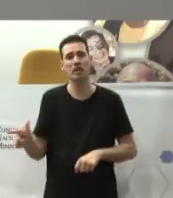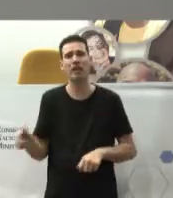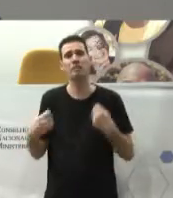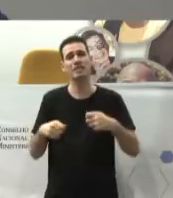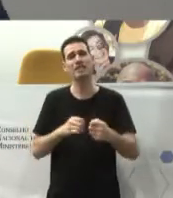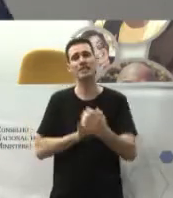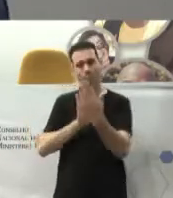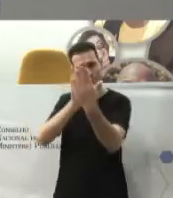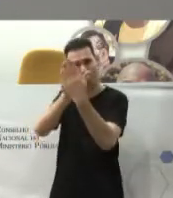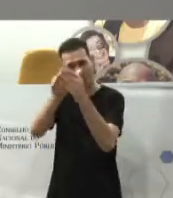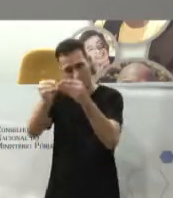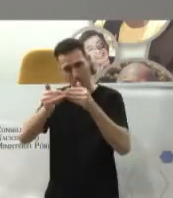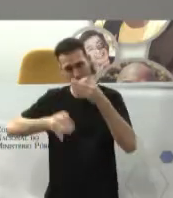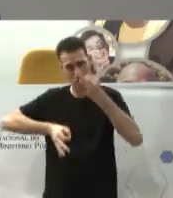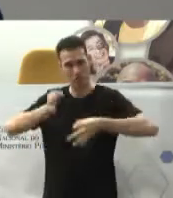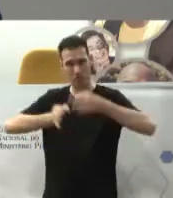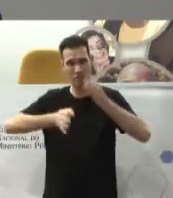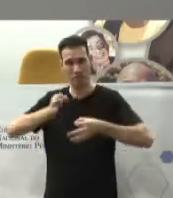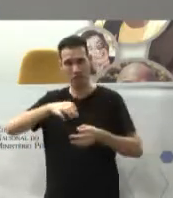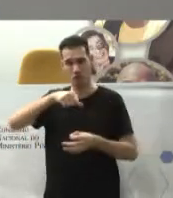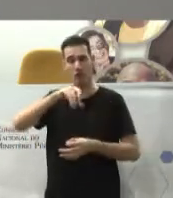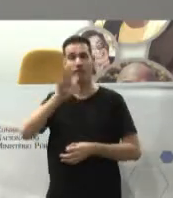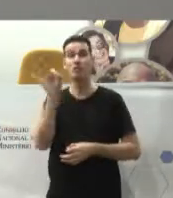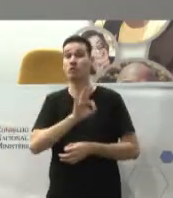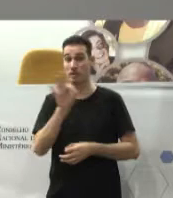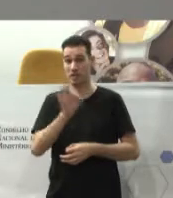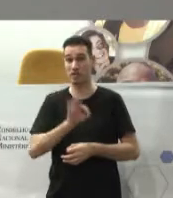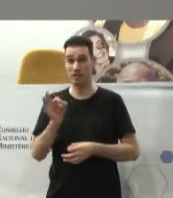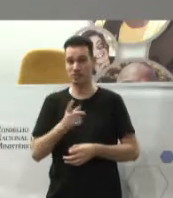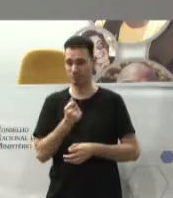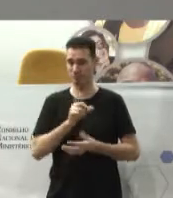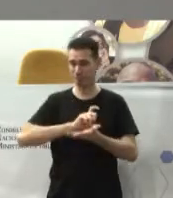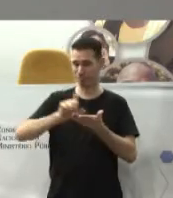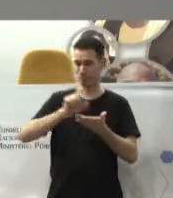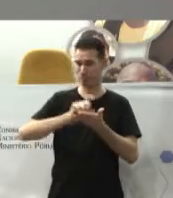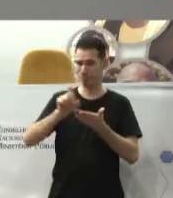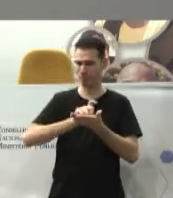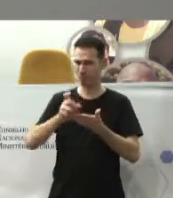judicial. 90% da nossa despesa judicial, que vai aí na casa dos